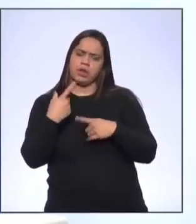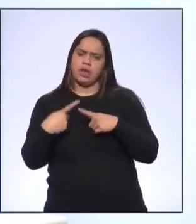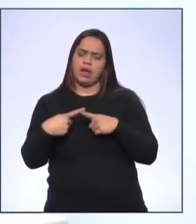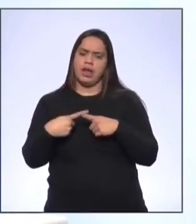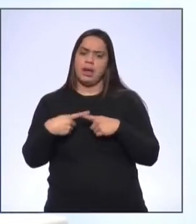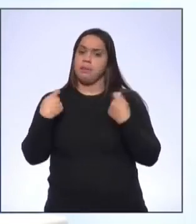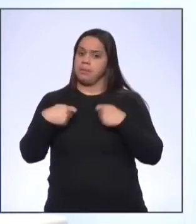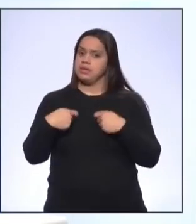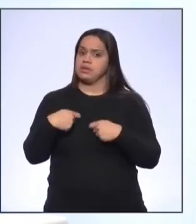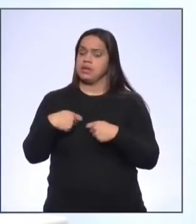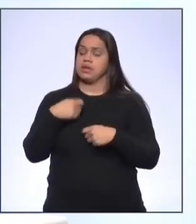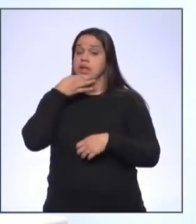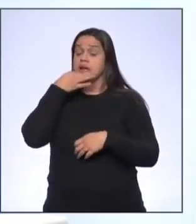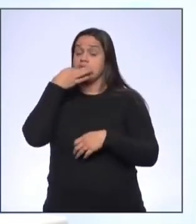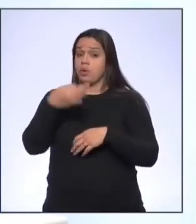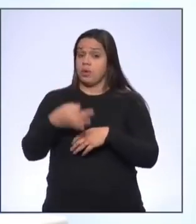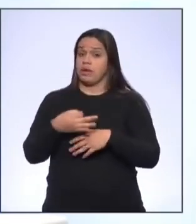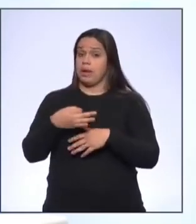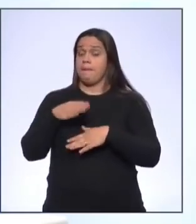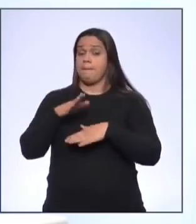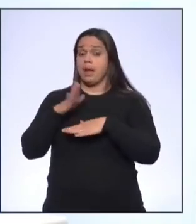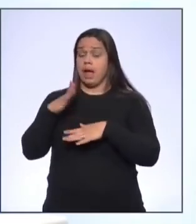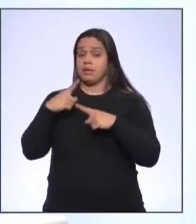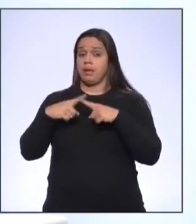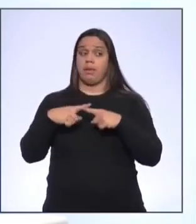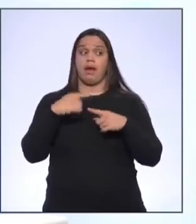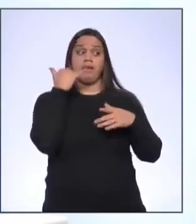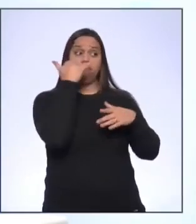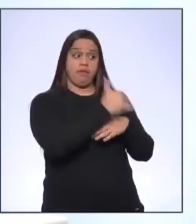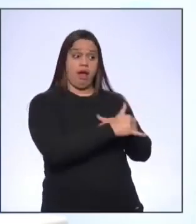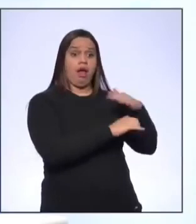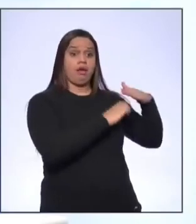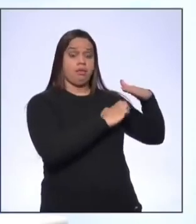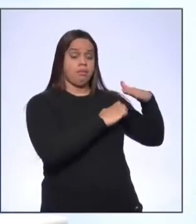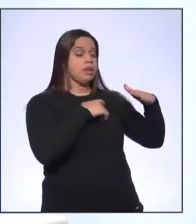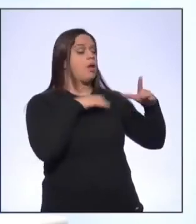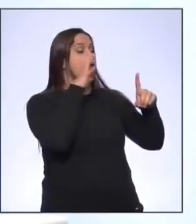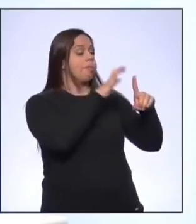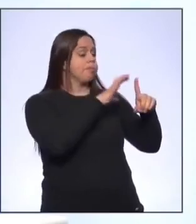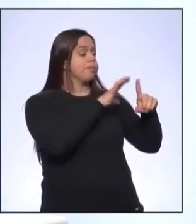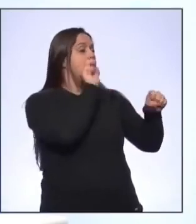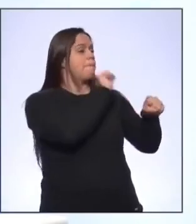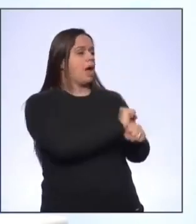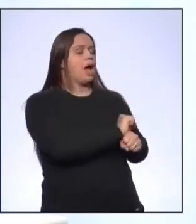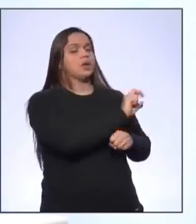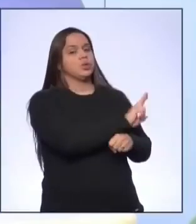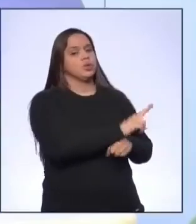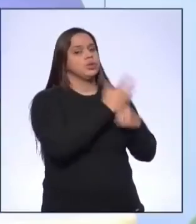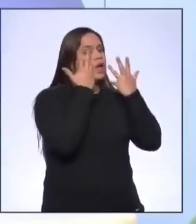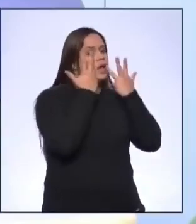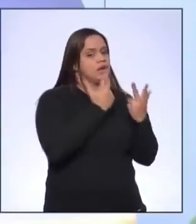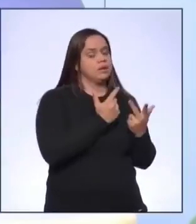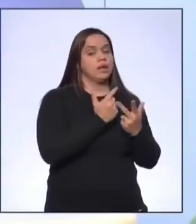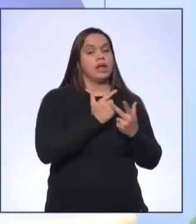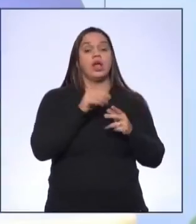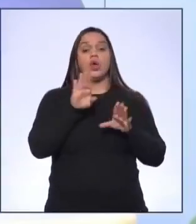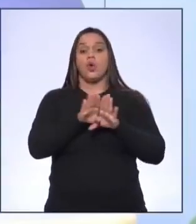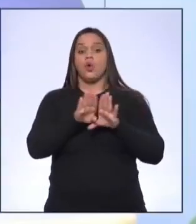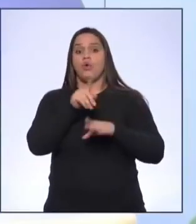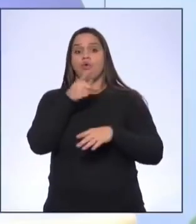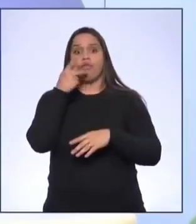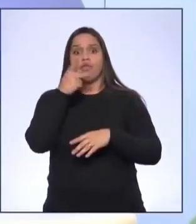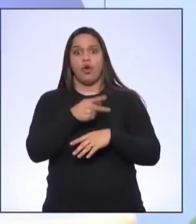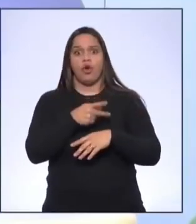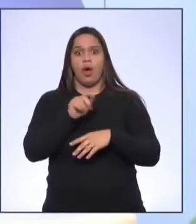tem que argumentar muito mais para poder convencer uma empresa a parar de usar animais, né? Sim, o Alex já acha que é ganância, então.